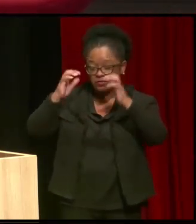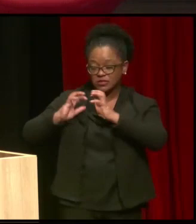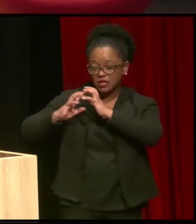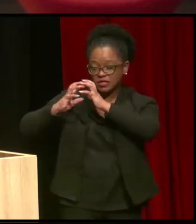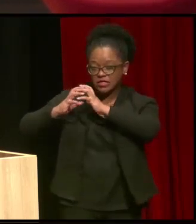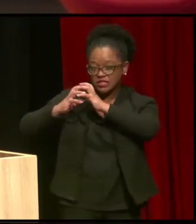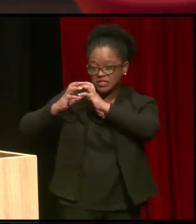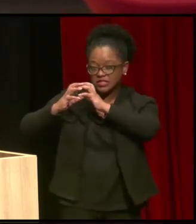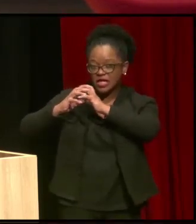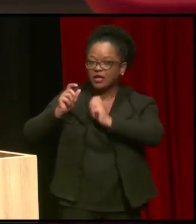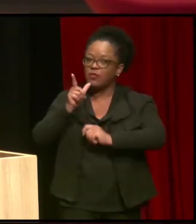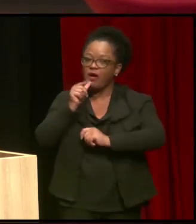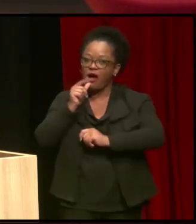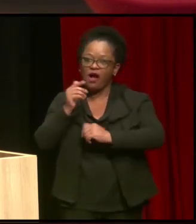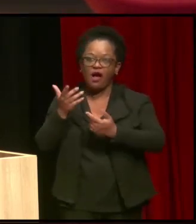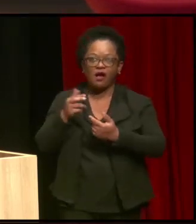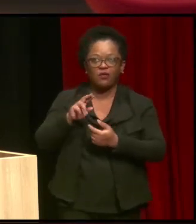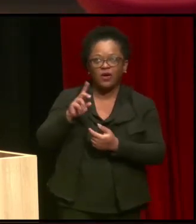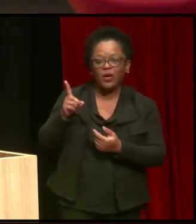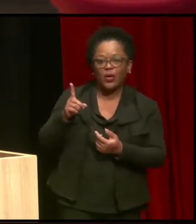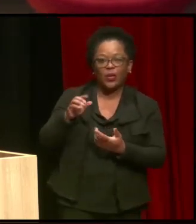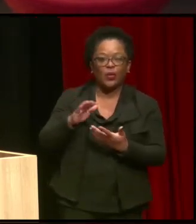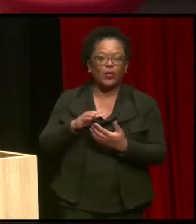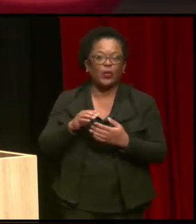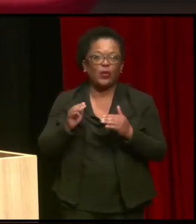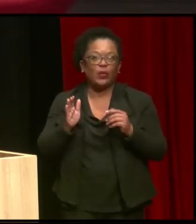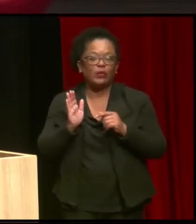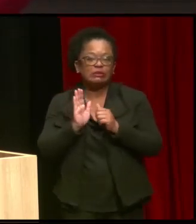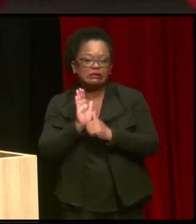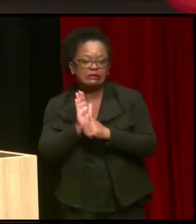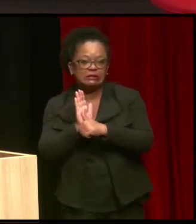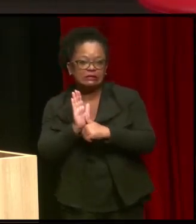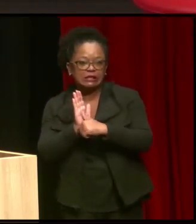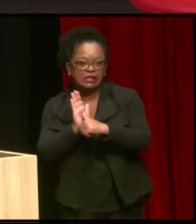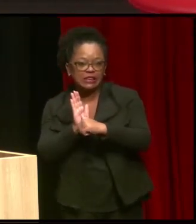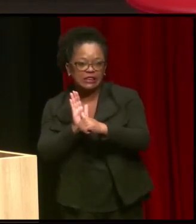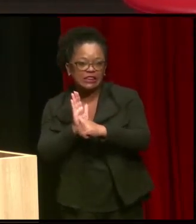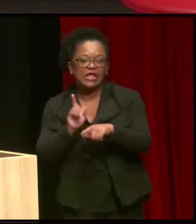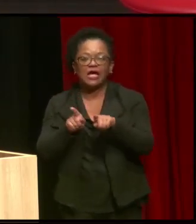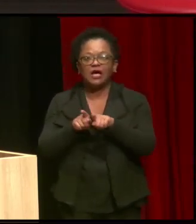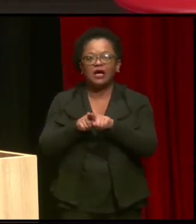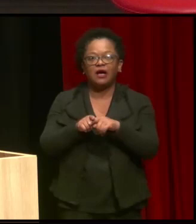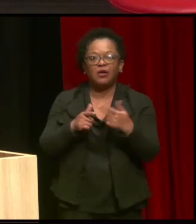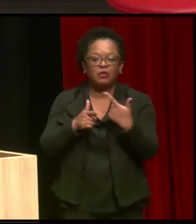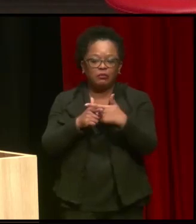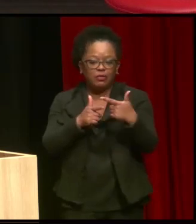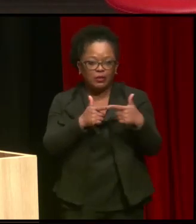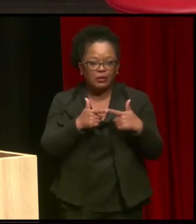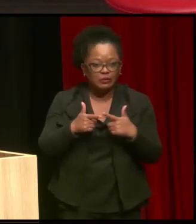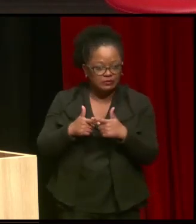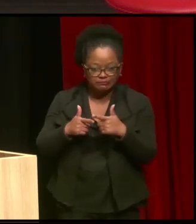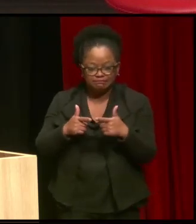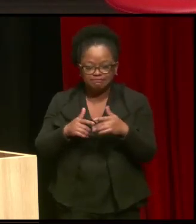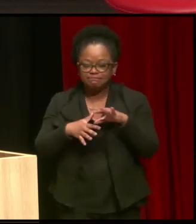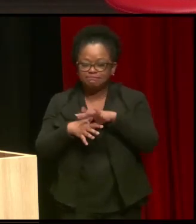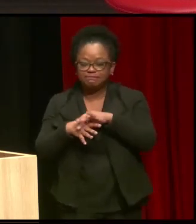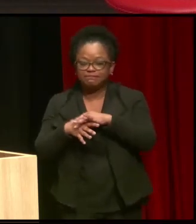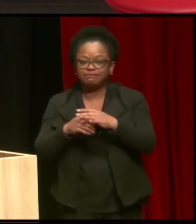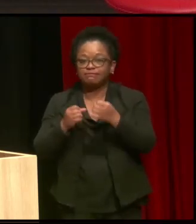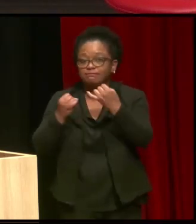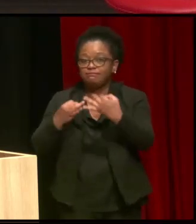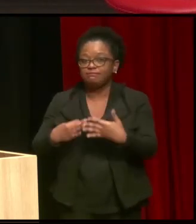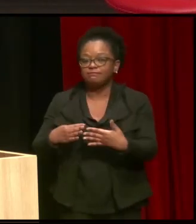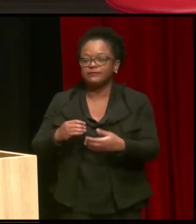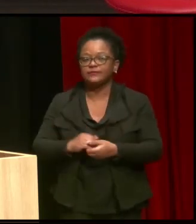tem paralisia cerebral, seu filho tem síndrome de Down, e assim vai, né? E